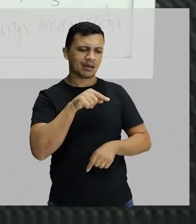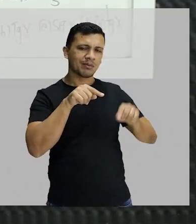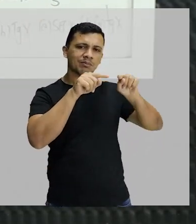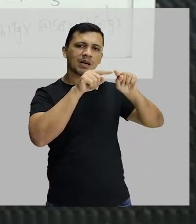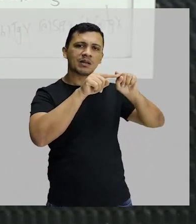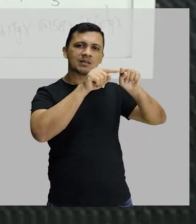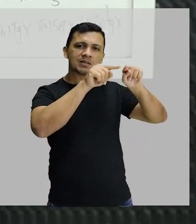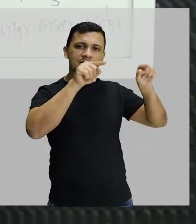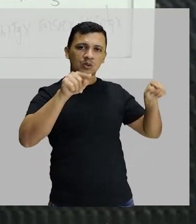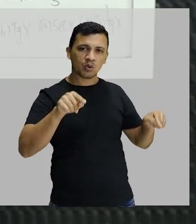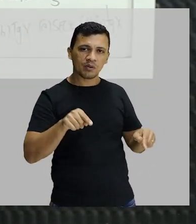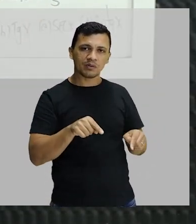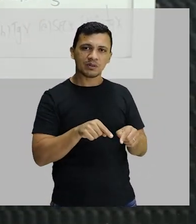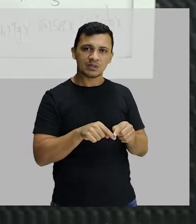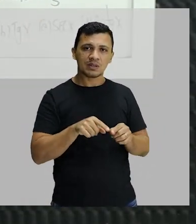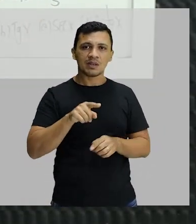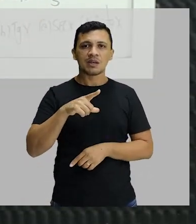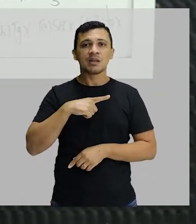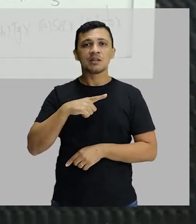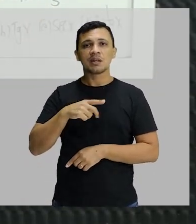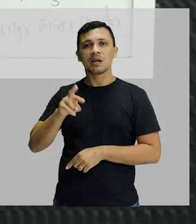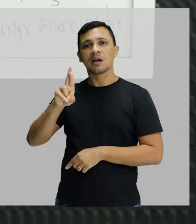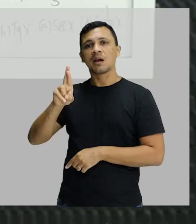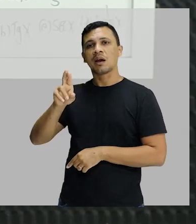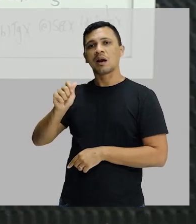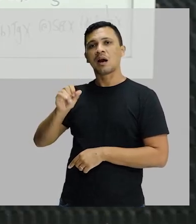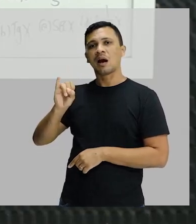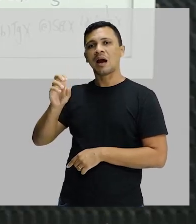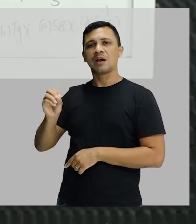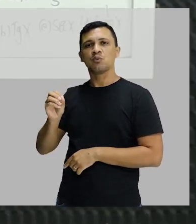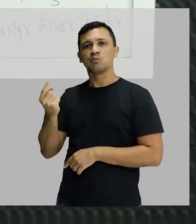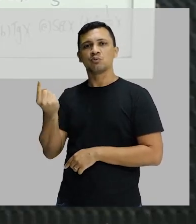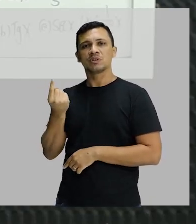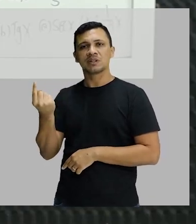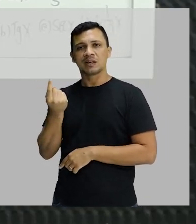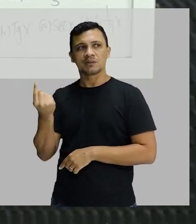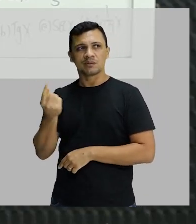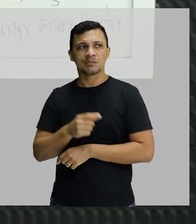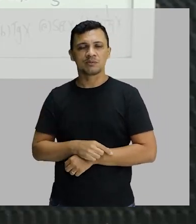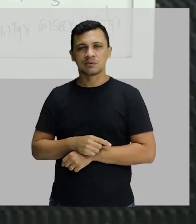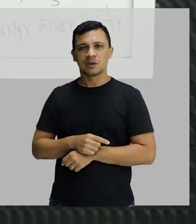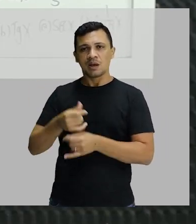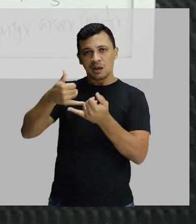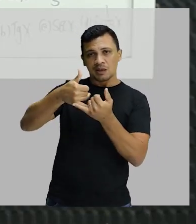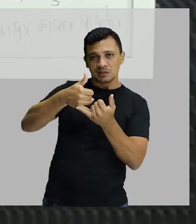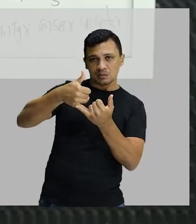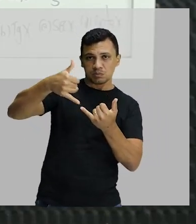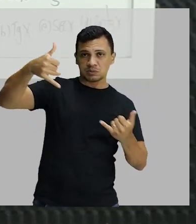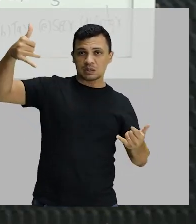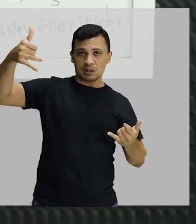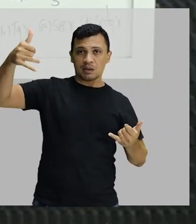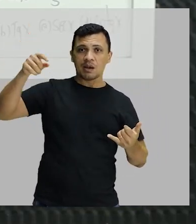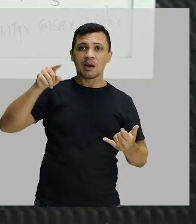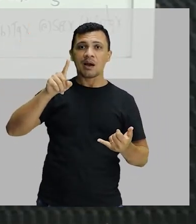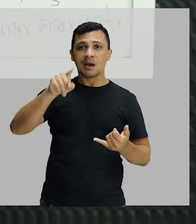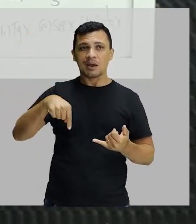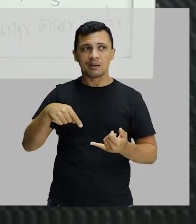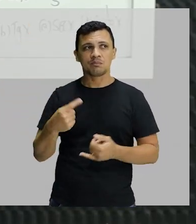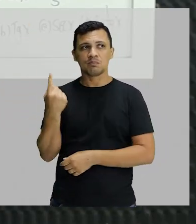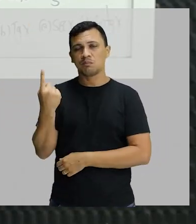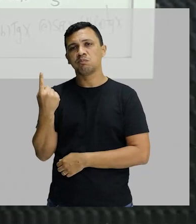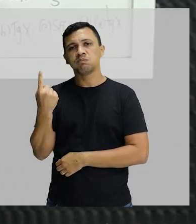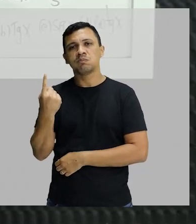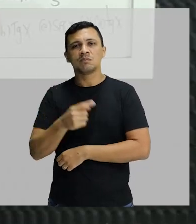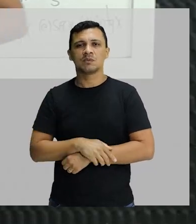uma circunferência de raio unitário. Então, por exemplo, essa hipotenusa aqui, ela vale 1. Turminha,